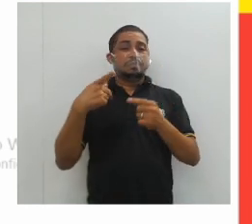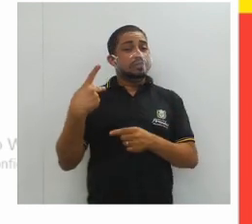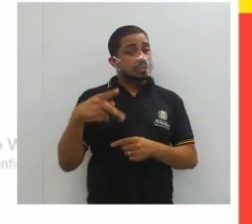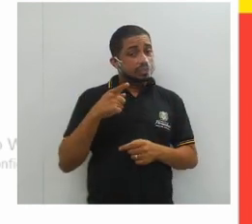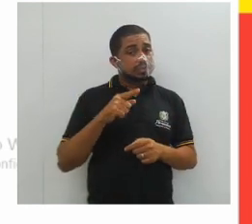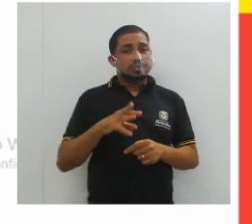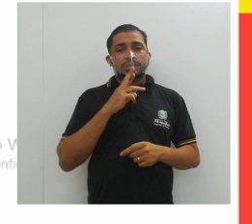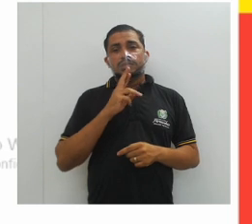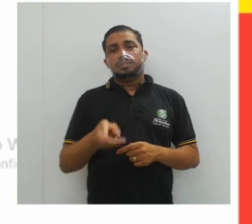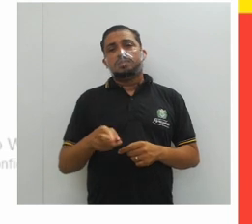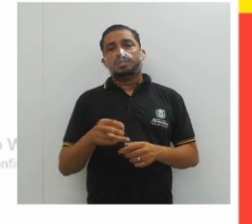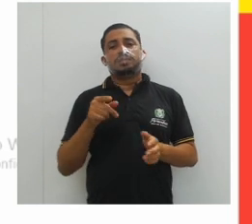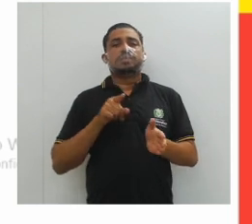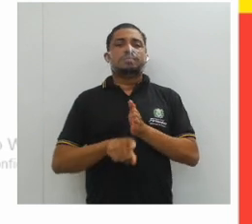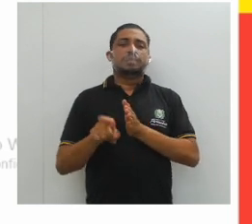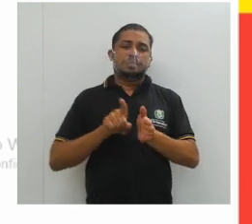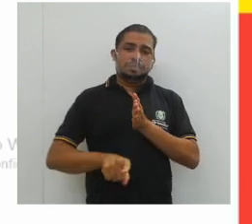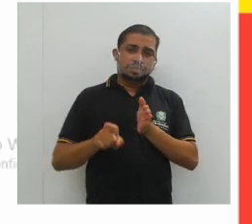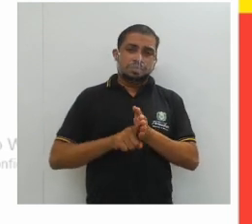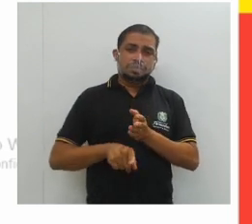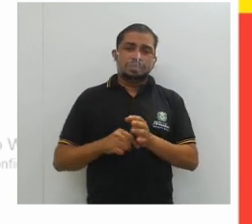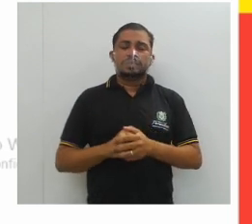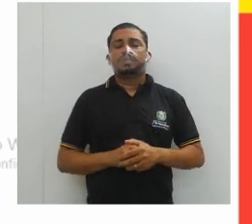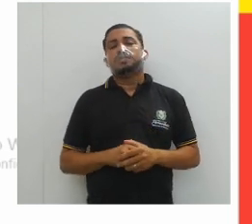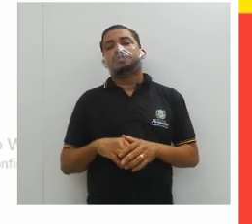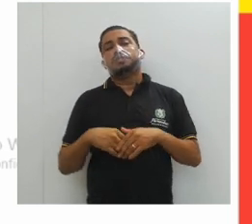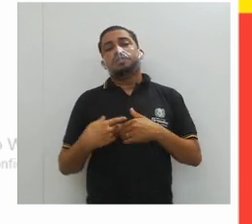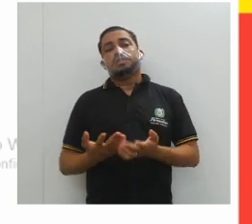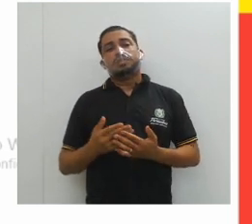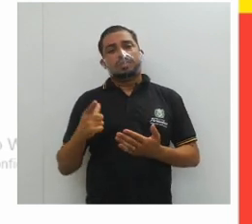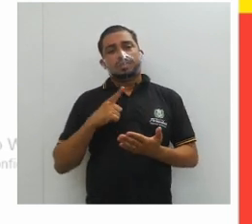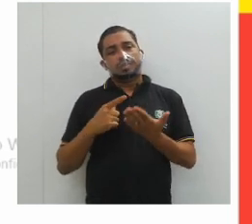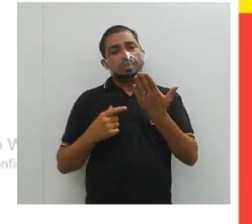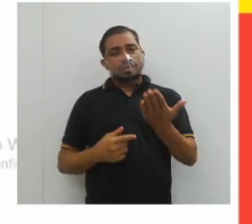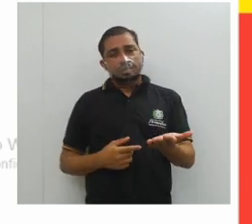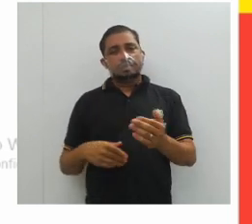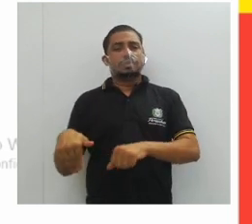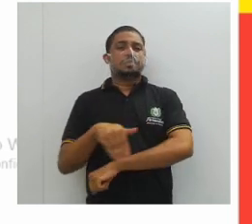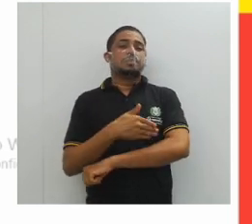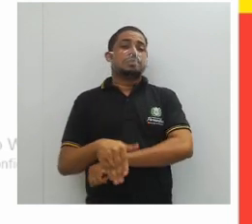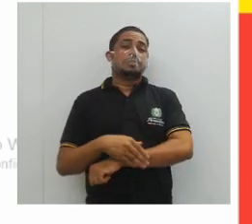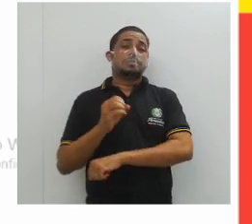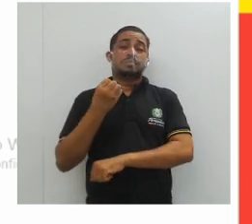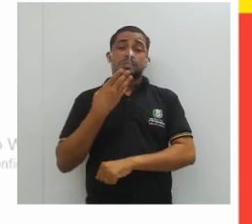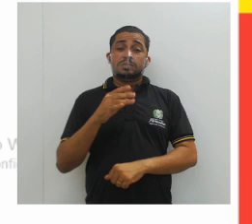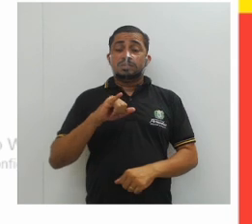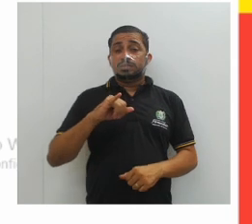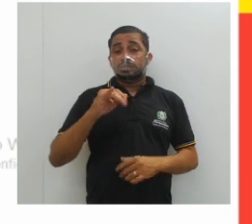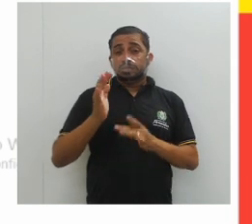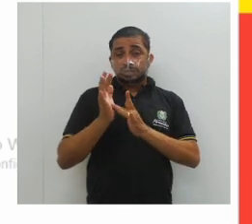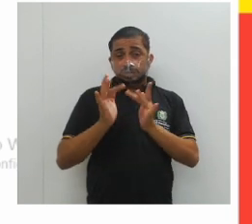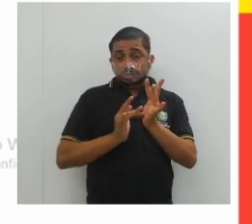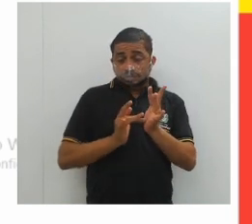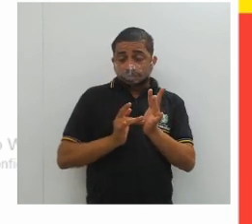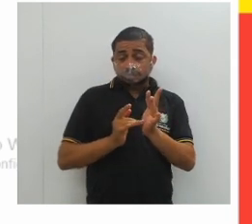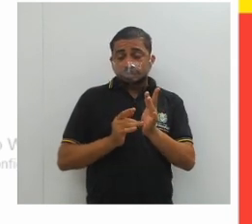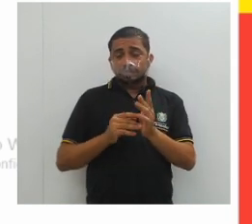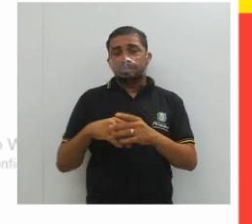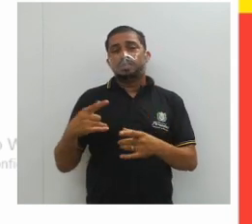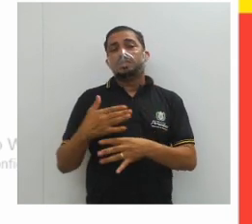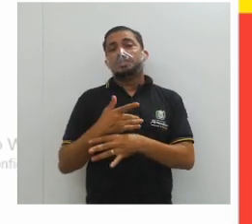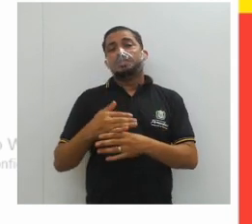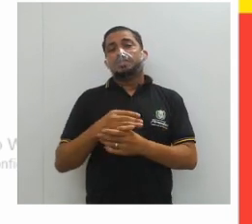poder responder bem as perguntas quando forem questionados, né? Aí está a Rua do Bom Jesus, lá no Recife Antigo, o nosso